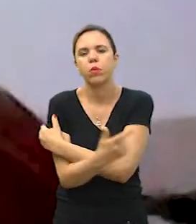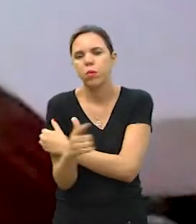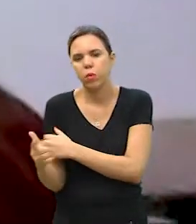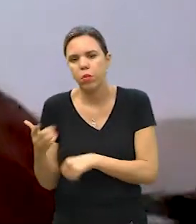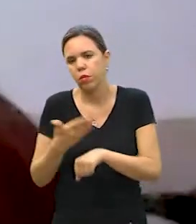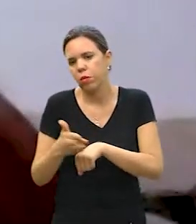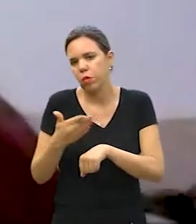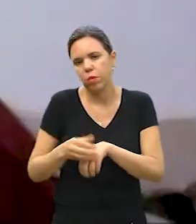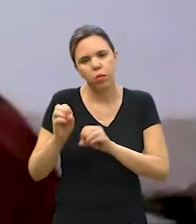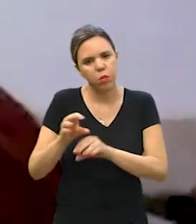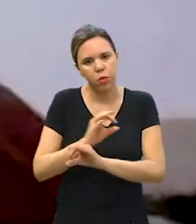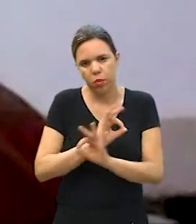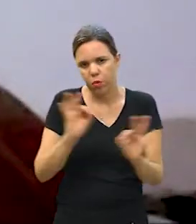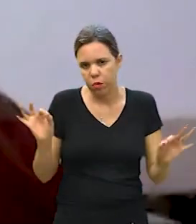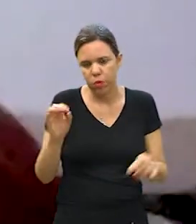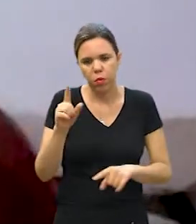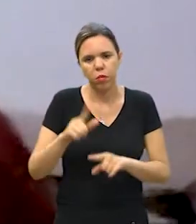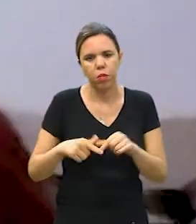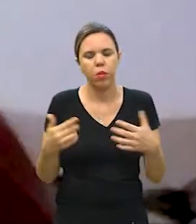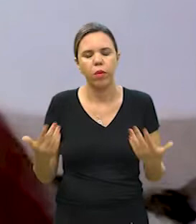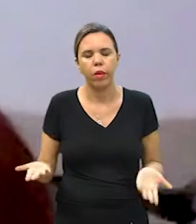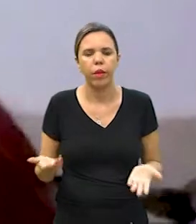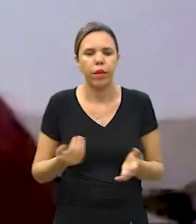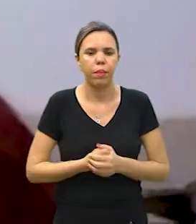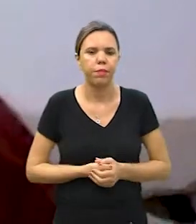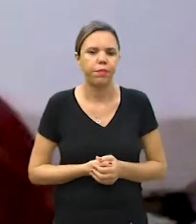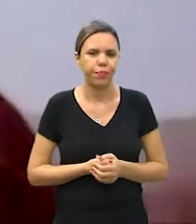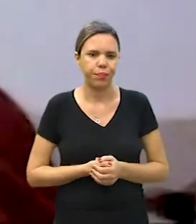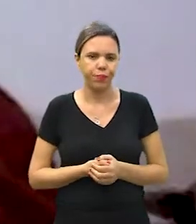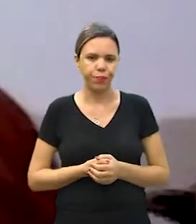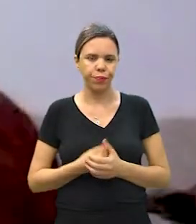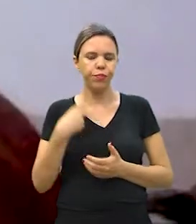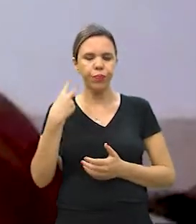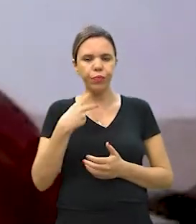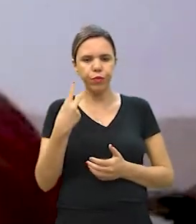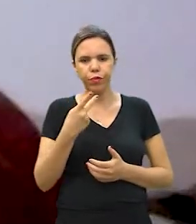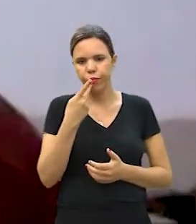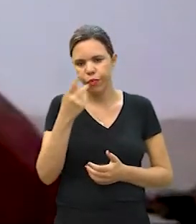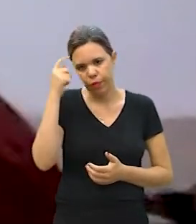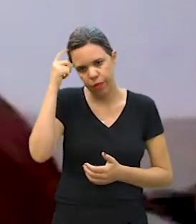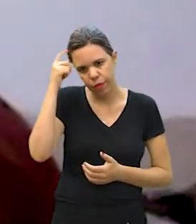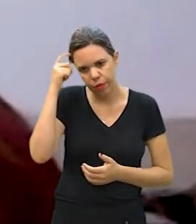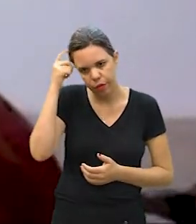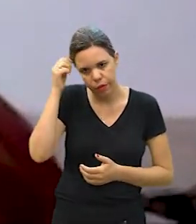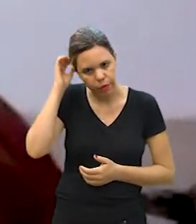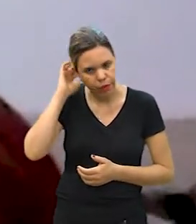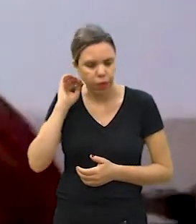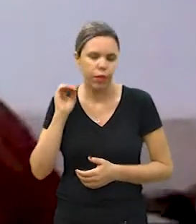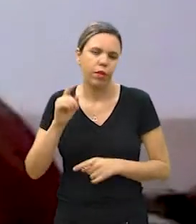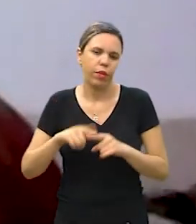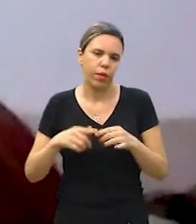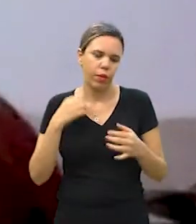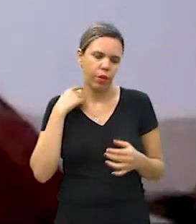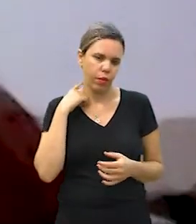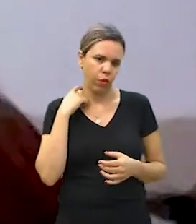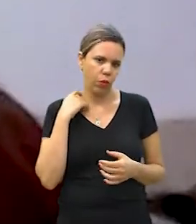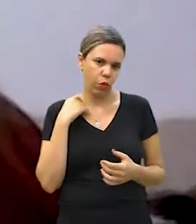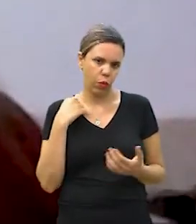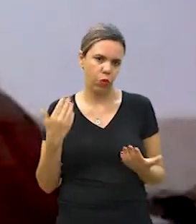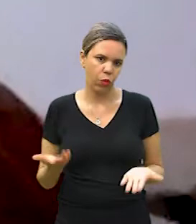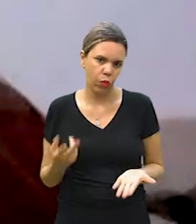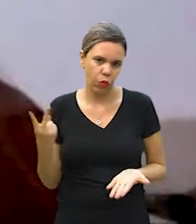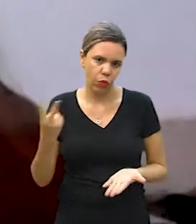não tivemos treinamento, não tivemos equipamentos. O vereador falou aí do equipamento,